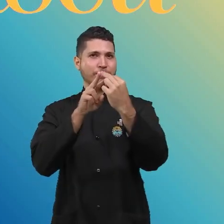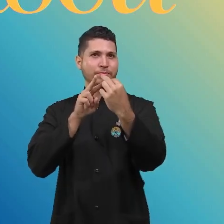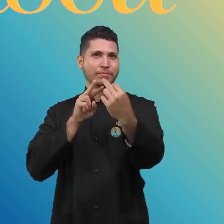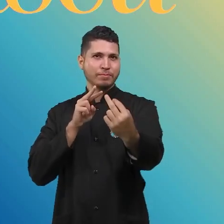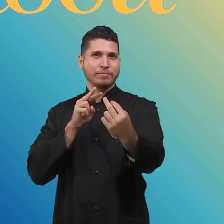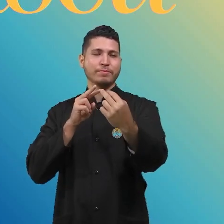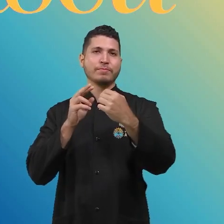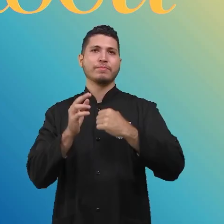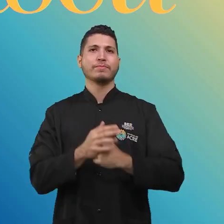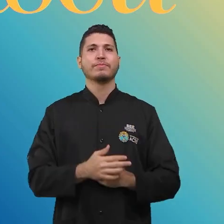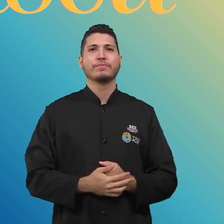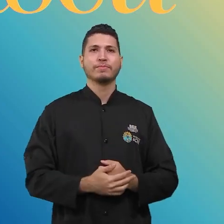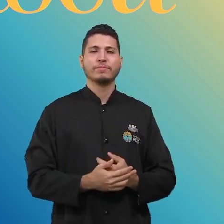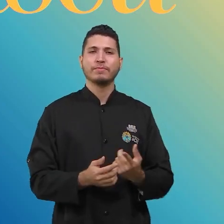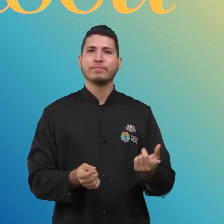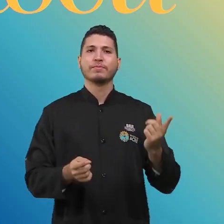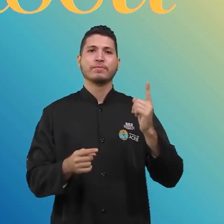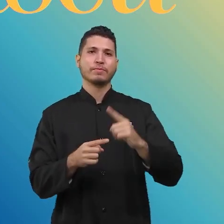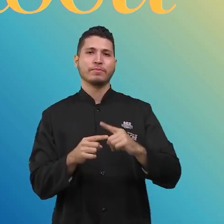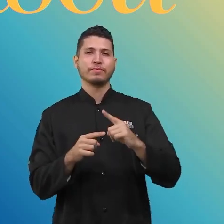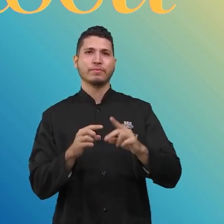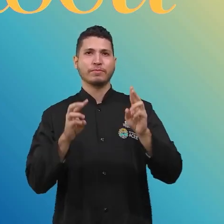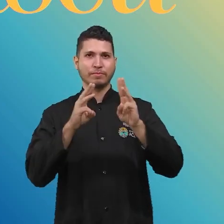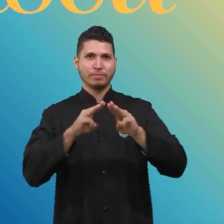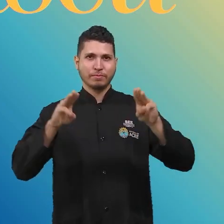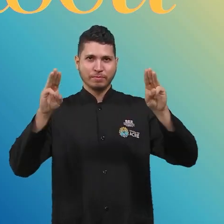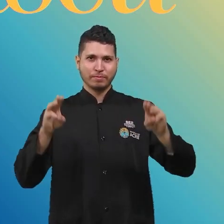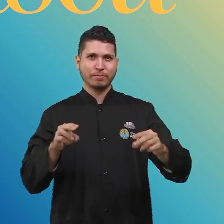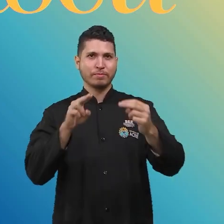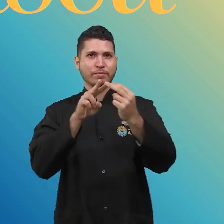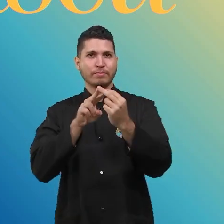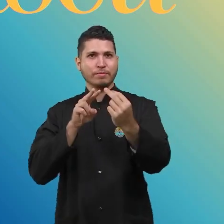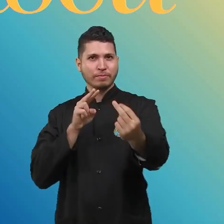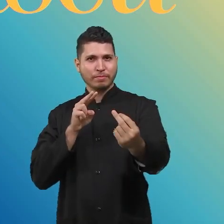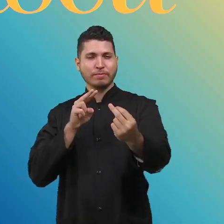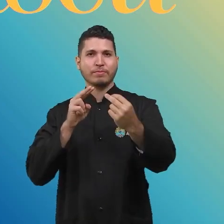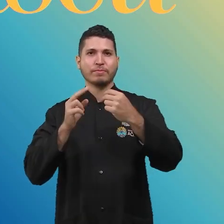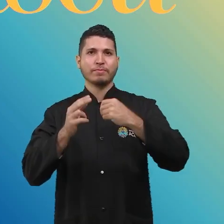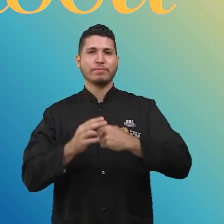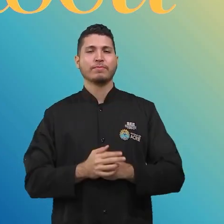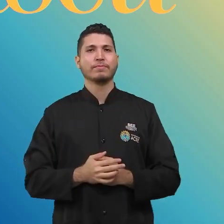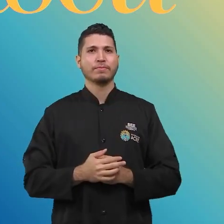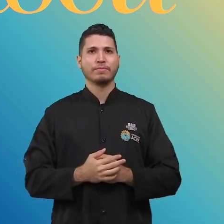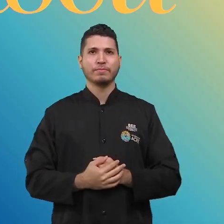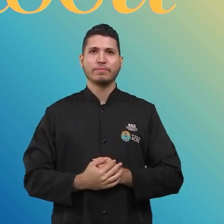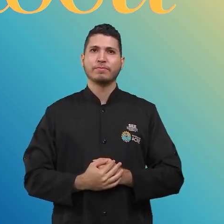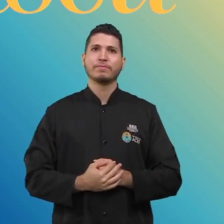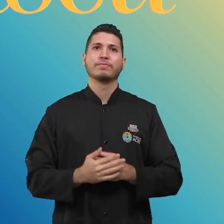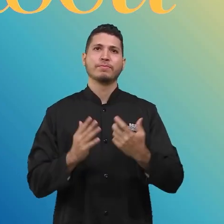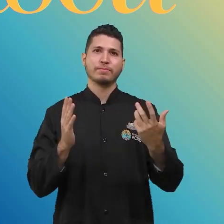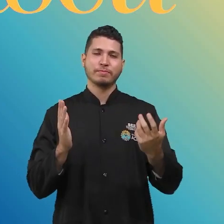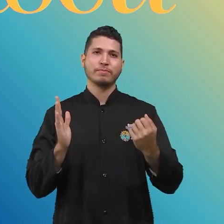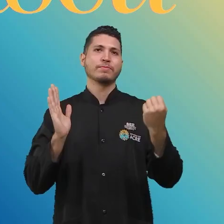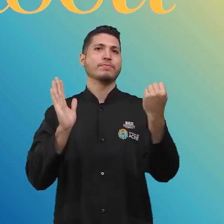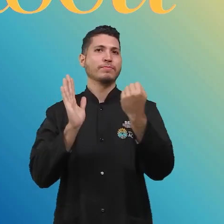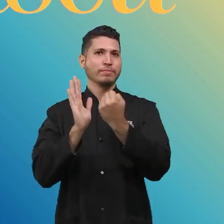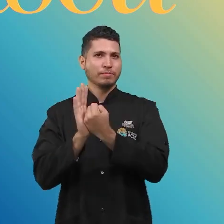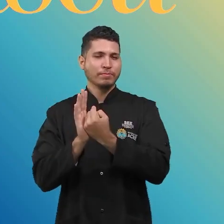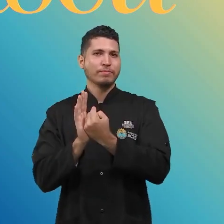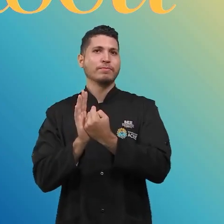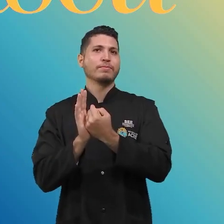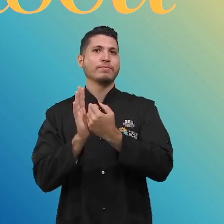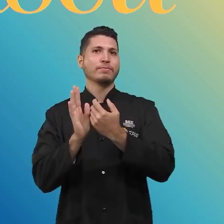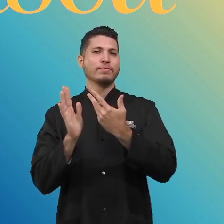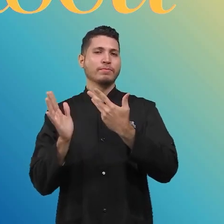virtual. Porque os museus virtuais, eles redefinem a forma como acessamos o patrimônio cultural. Então, eles